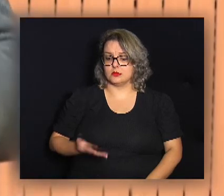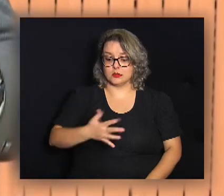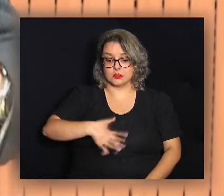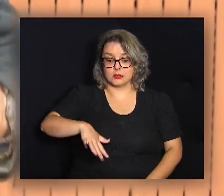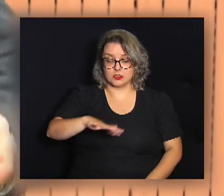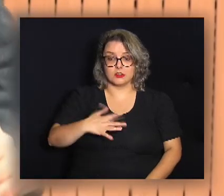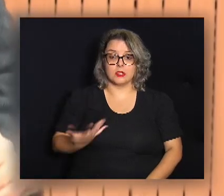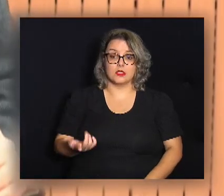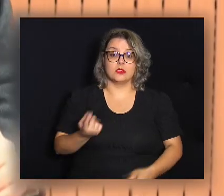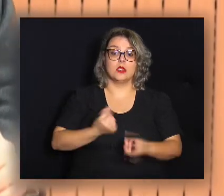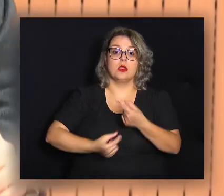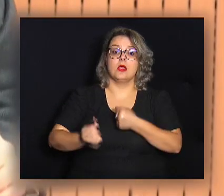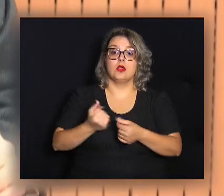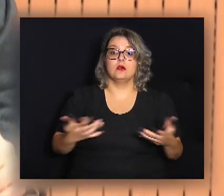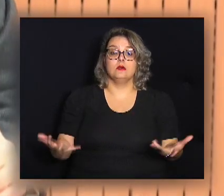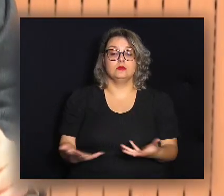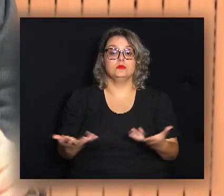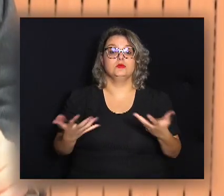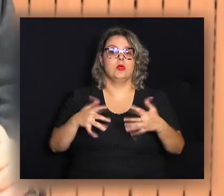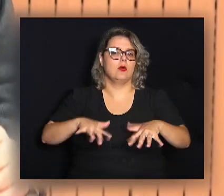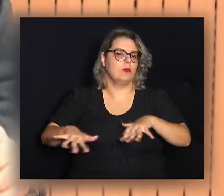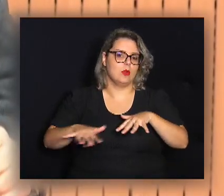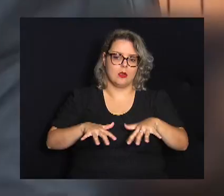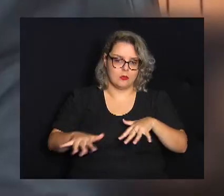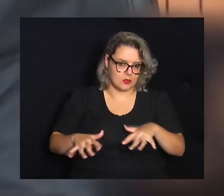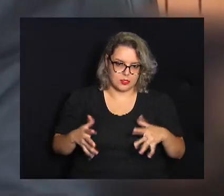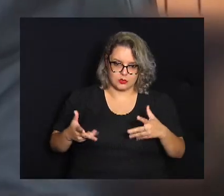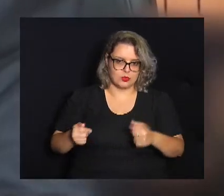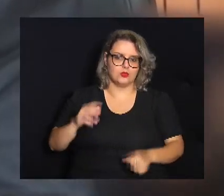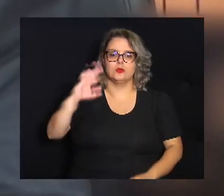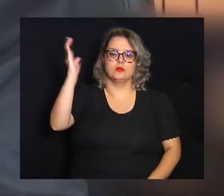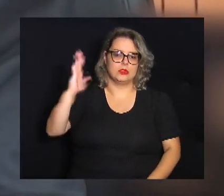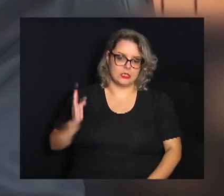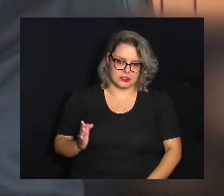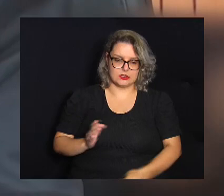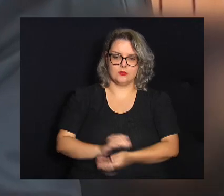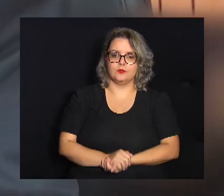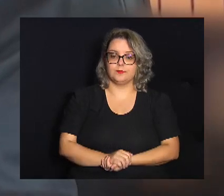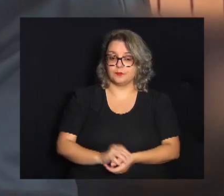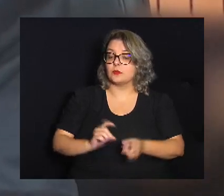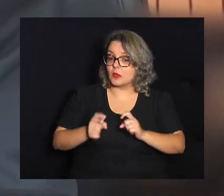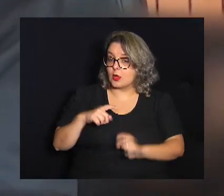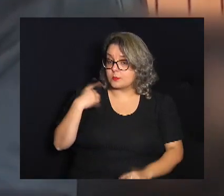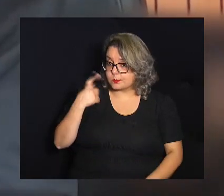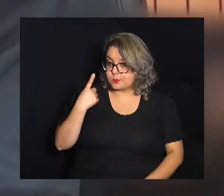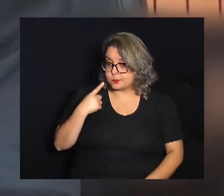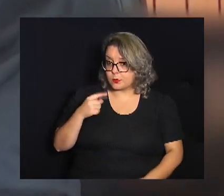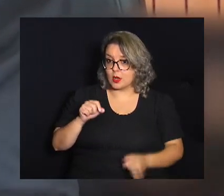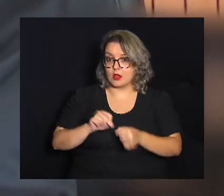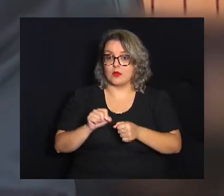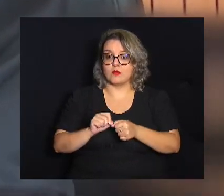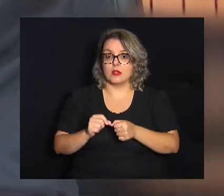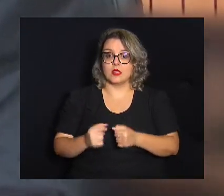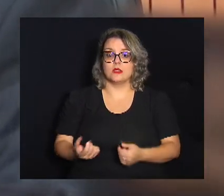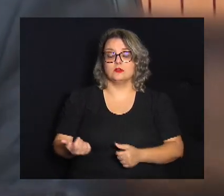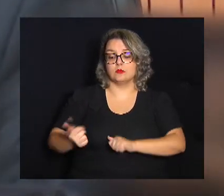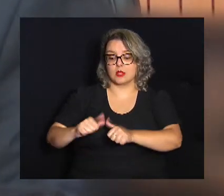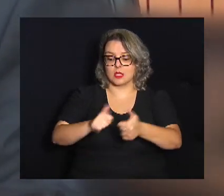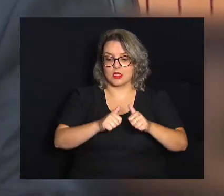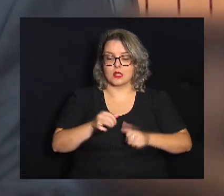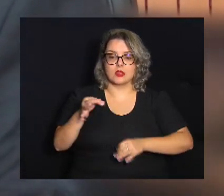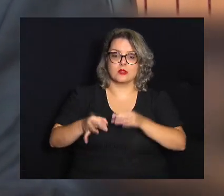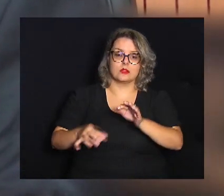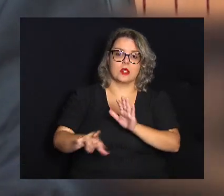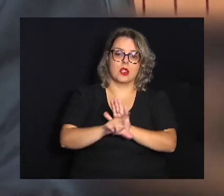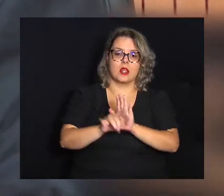dessa economia, né, que movimenta aí todo o Brasil? Durante a reunião, o advogado fez uma análise jurídica da lei federal